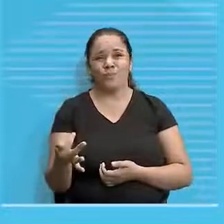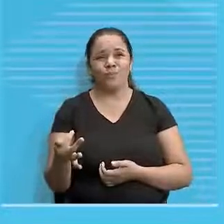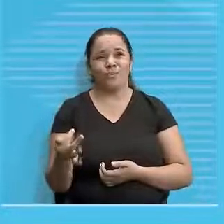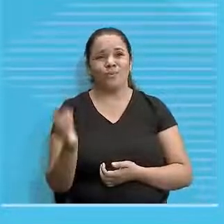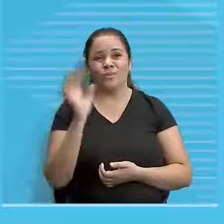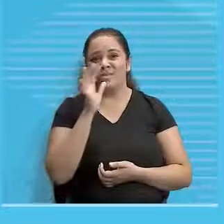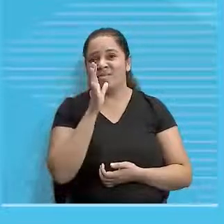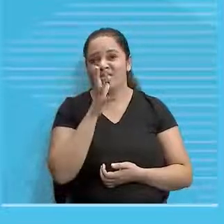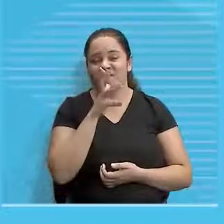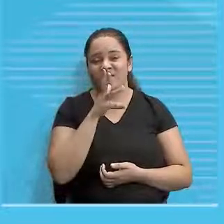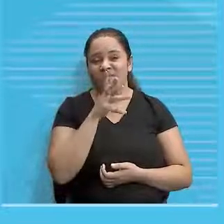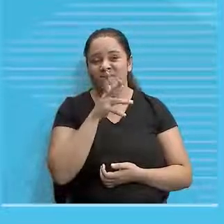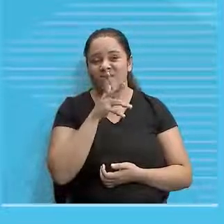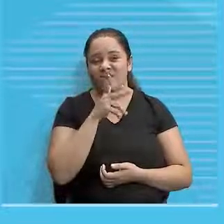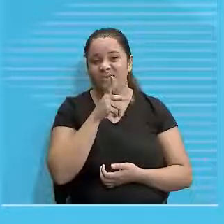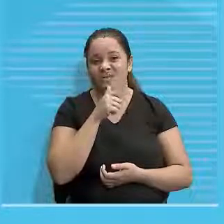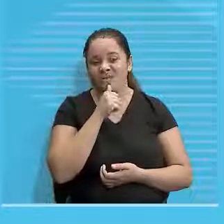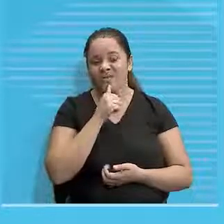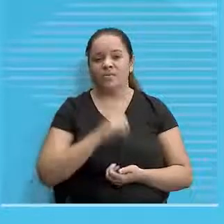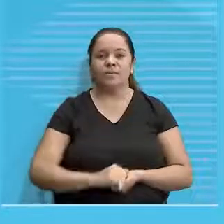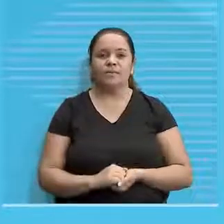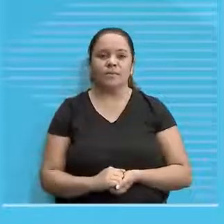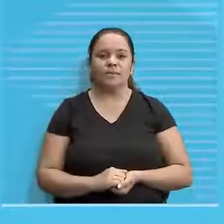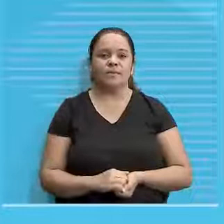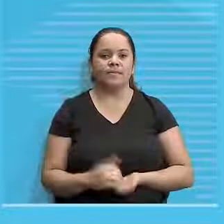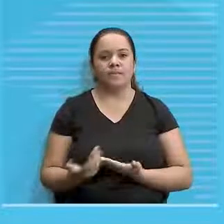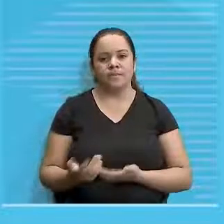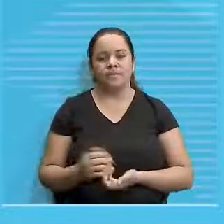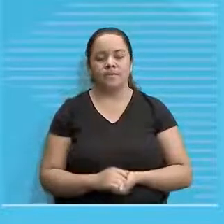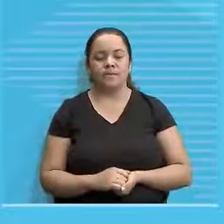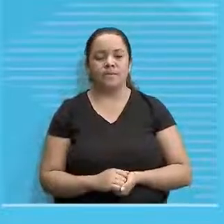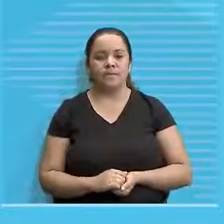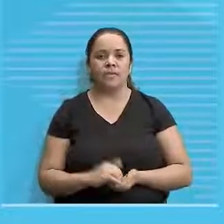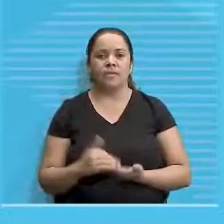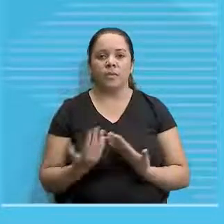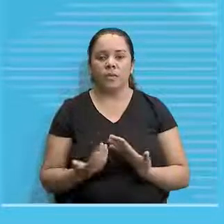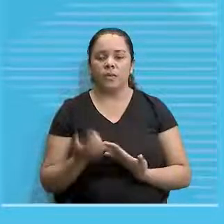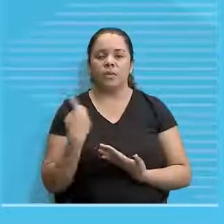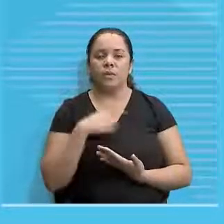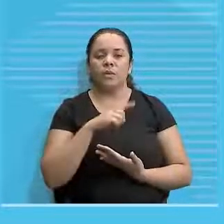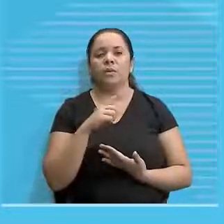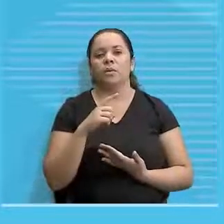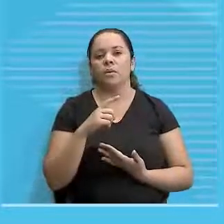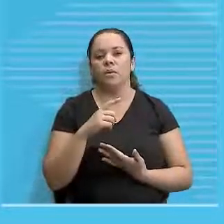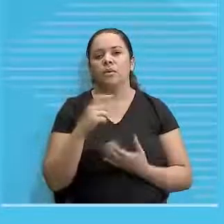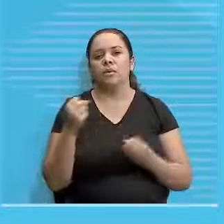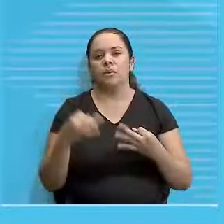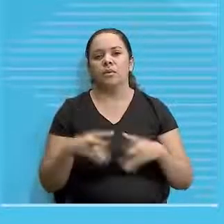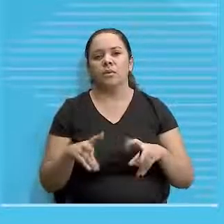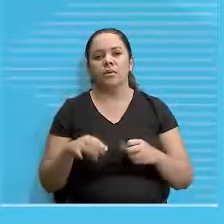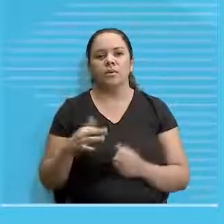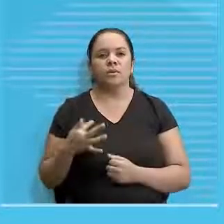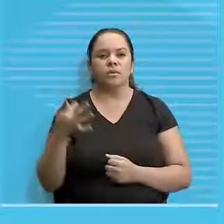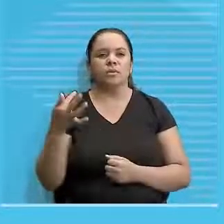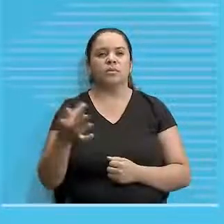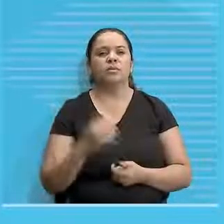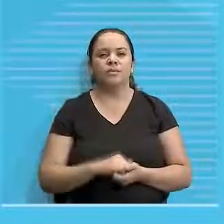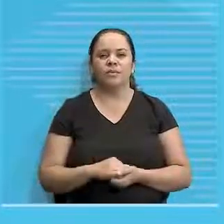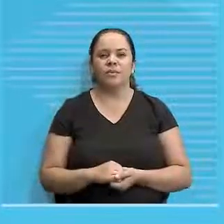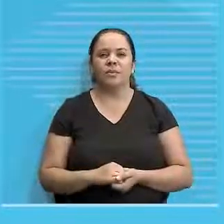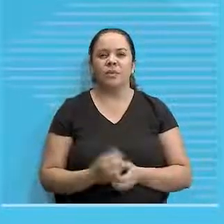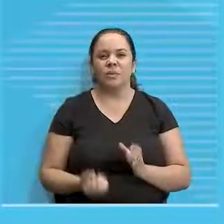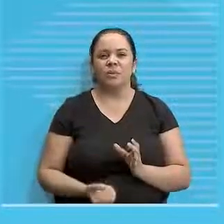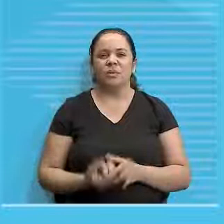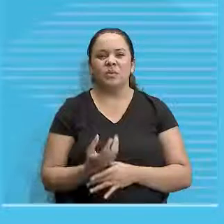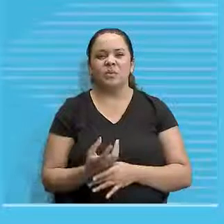pensando muito nisso agora. E é claro, né, gente, quando a gente fala aqui do futuro, eu não quero que a gente fique criando nenhuma ansiedade